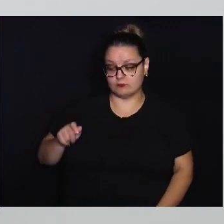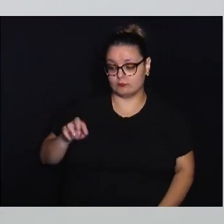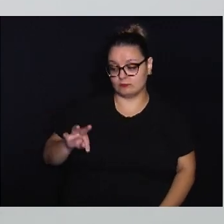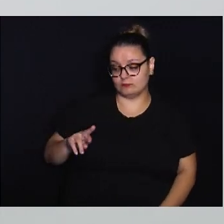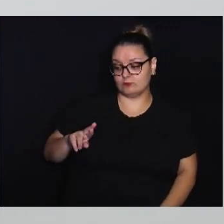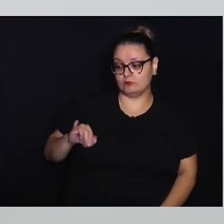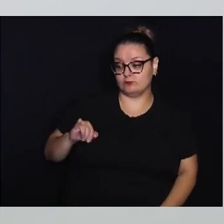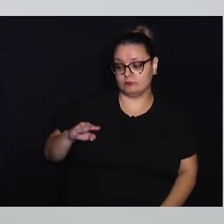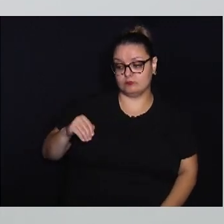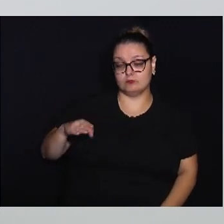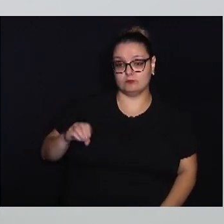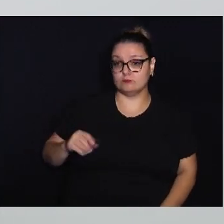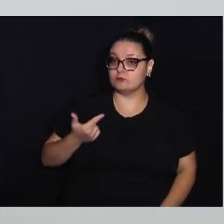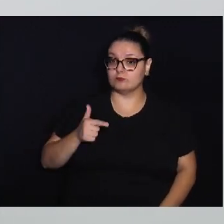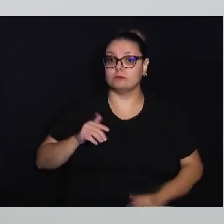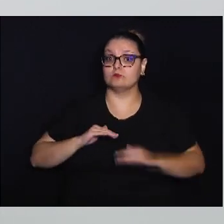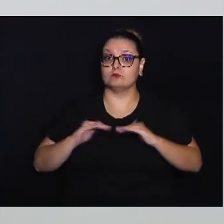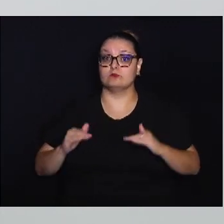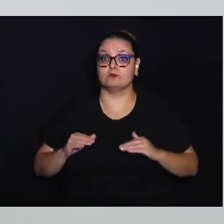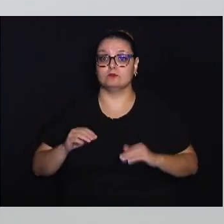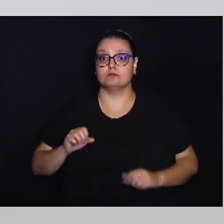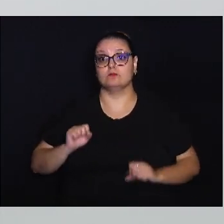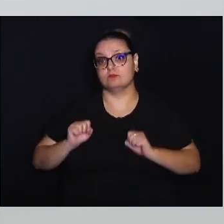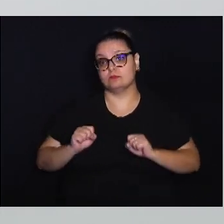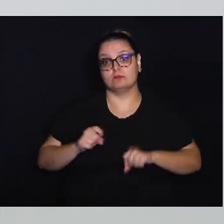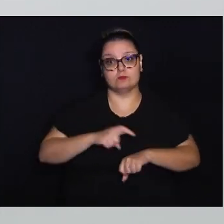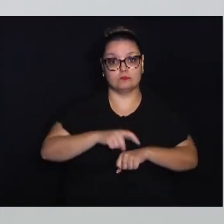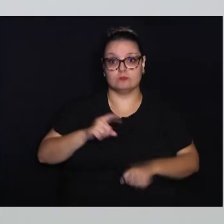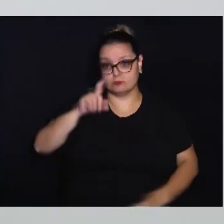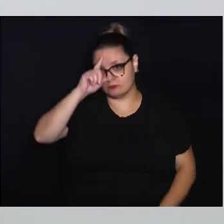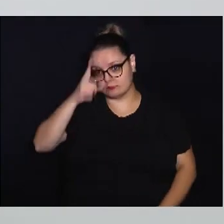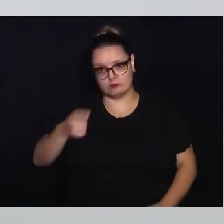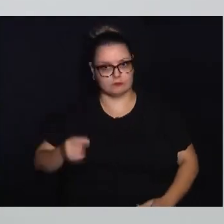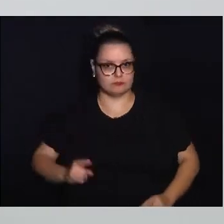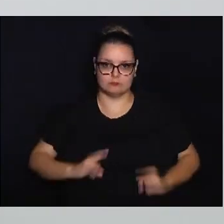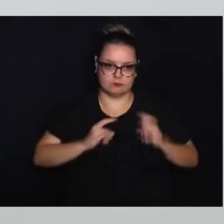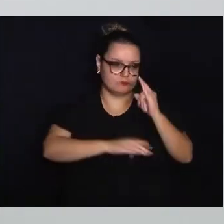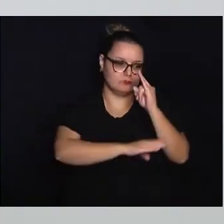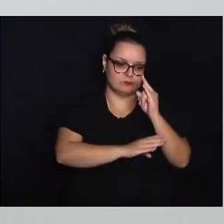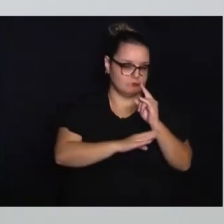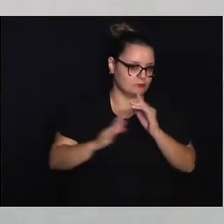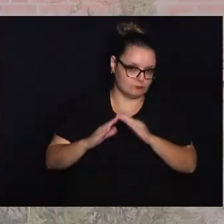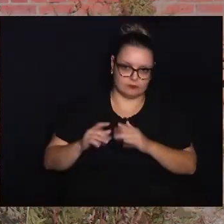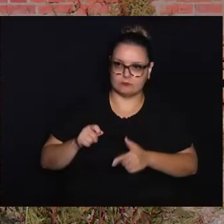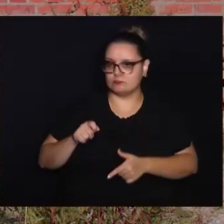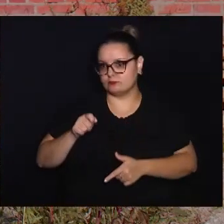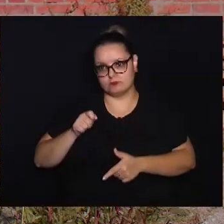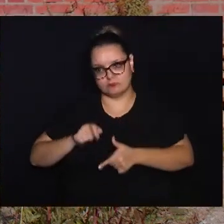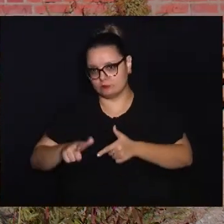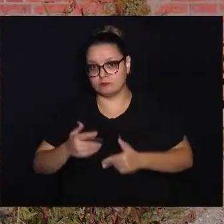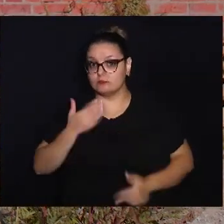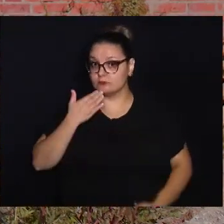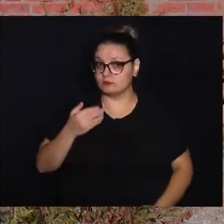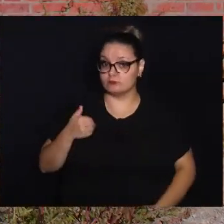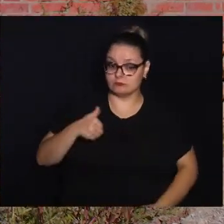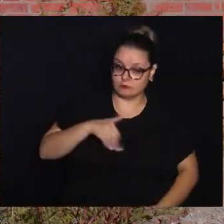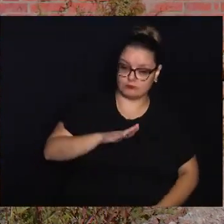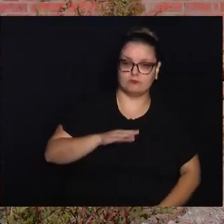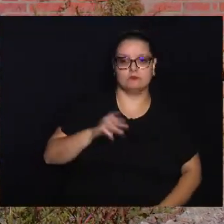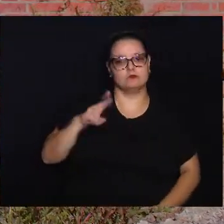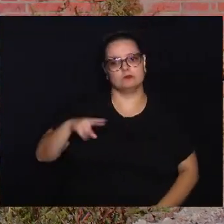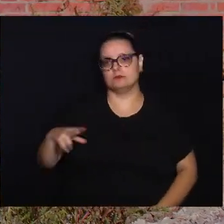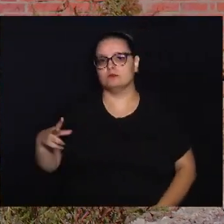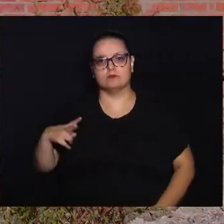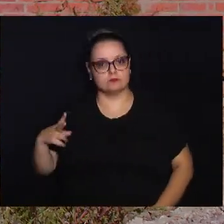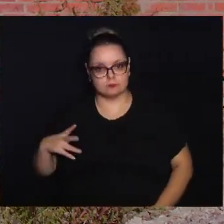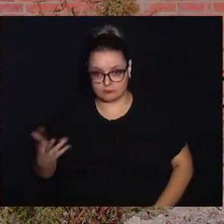próprio, você não tem estabilidade. Então pode acontecer que em algum momento o dono do apartamento ou enfim da casa que você locou, ele peça para você